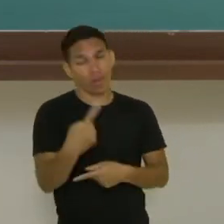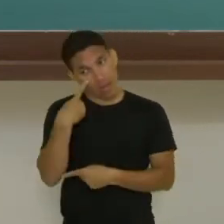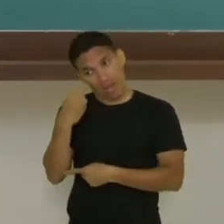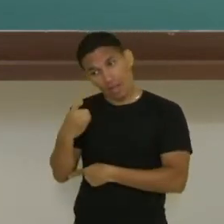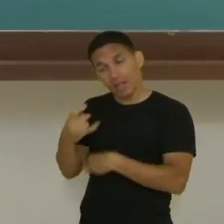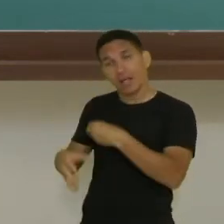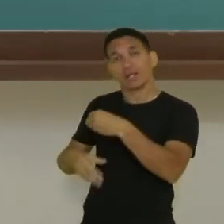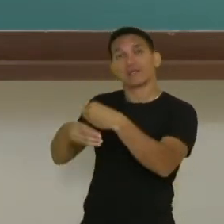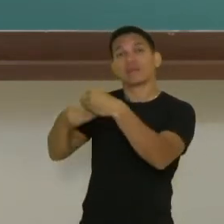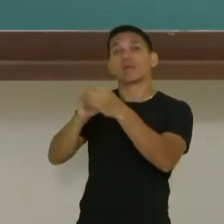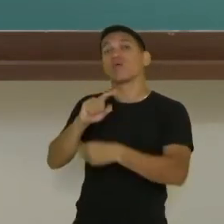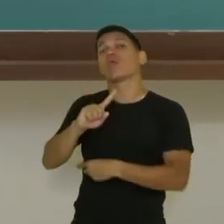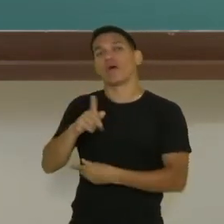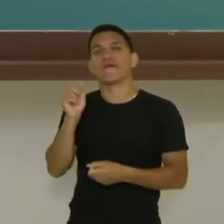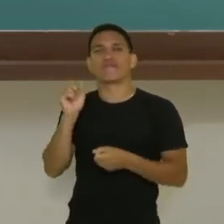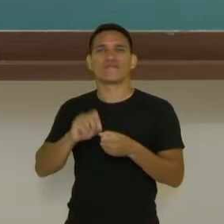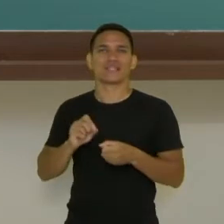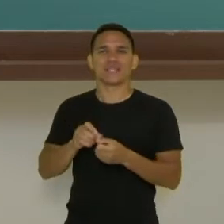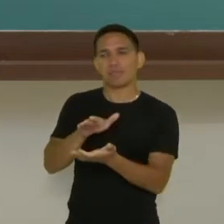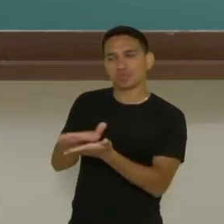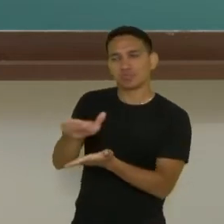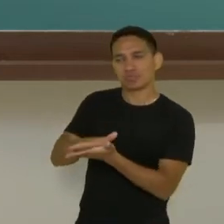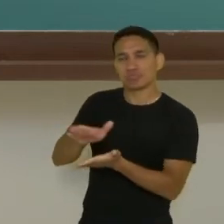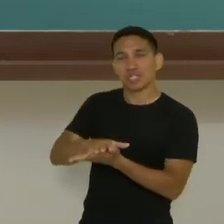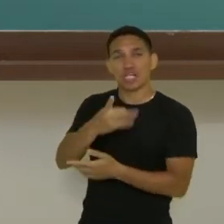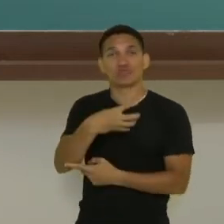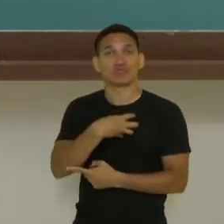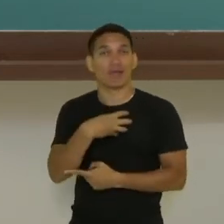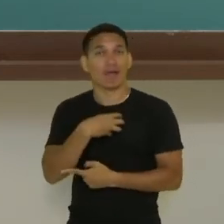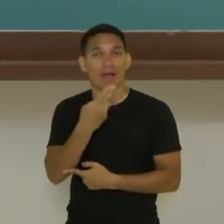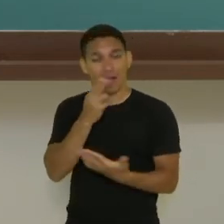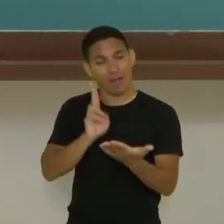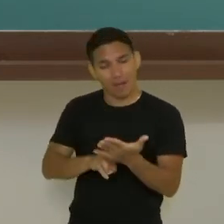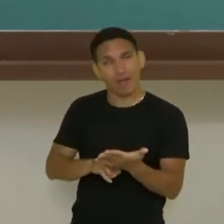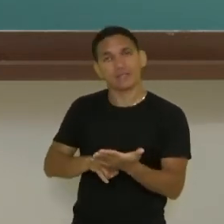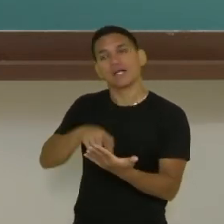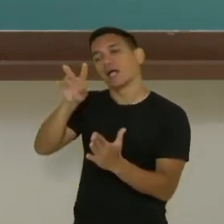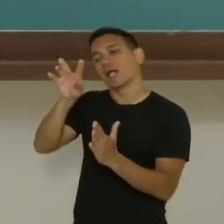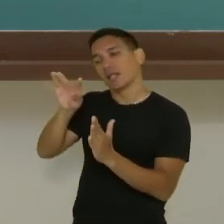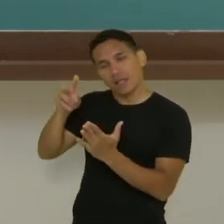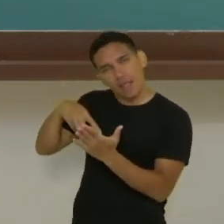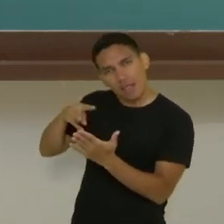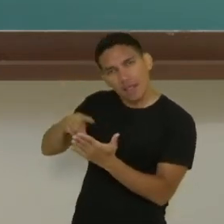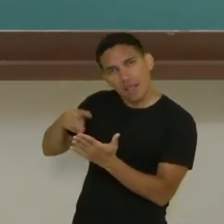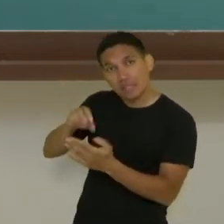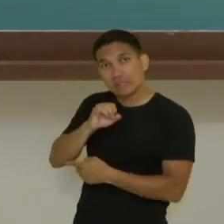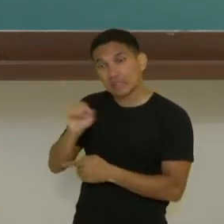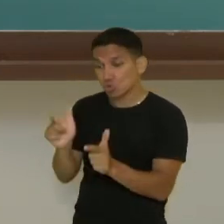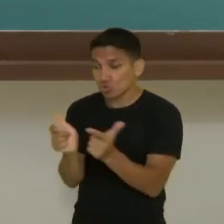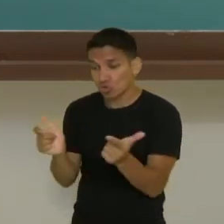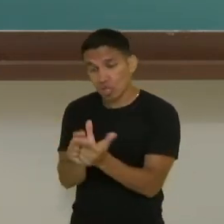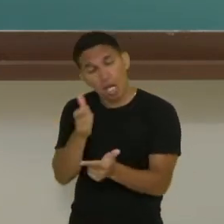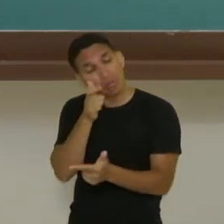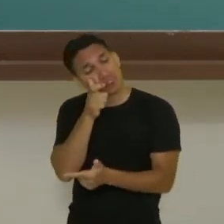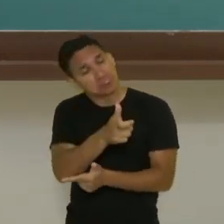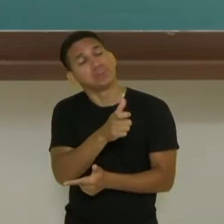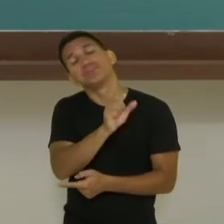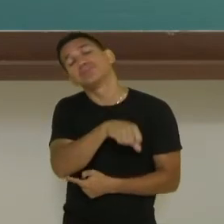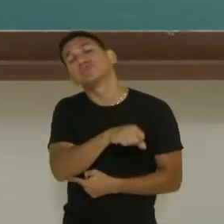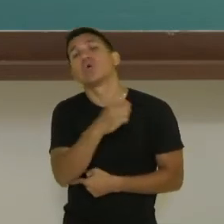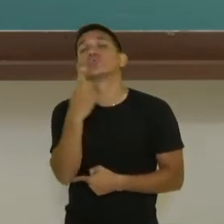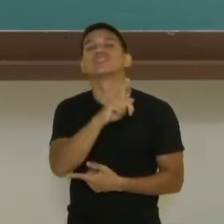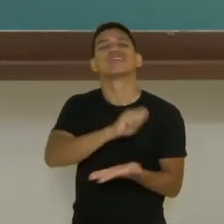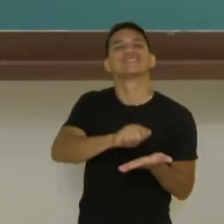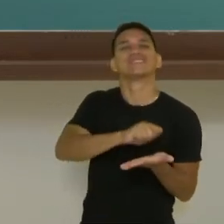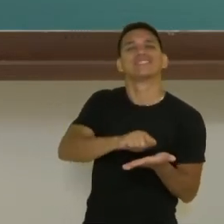você produzir, então, a tua carta do leitor, e se o jornal se interessar por aquilo que você